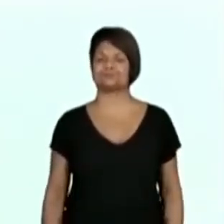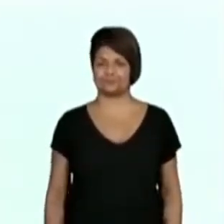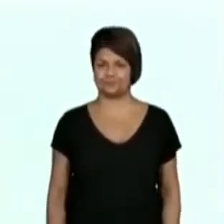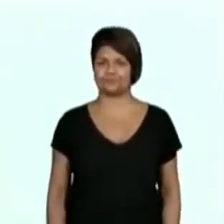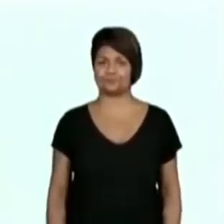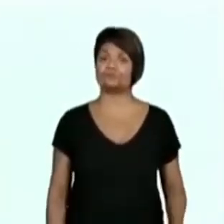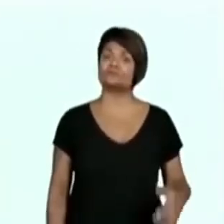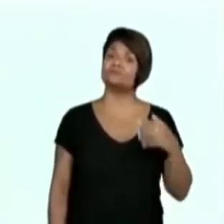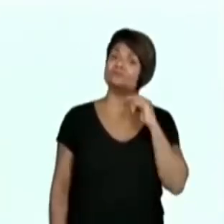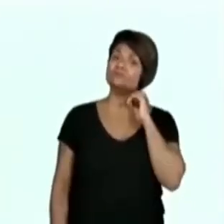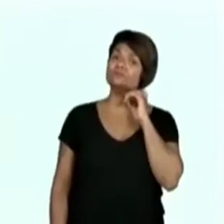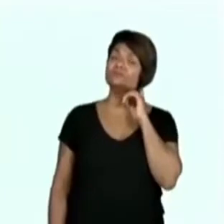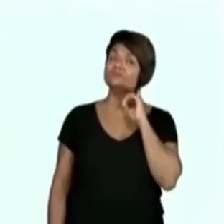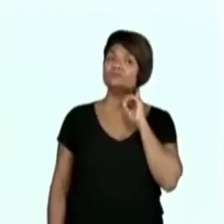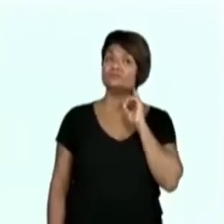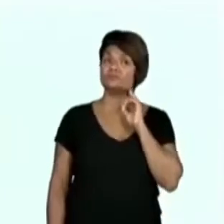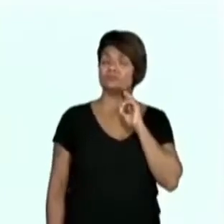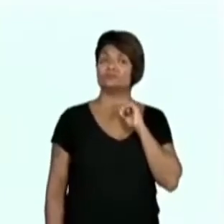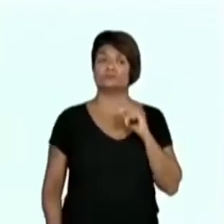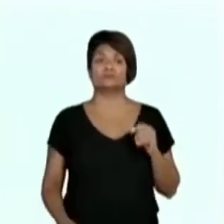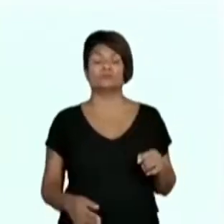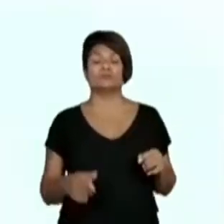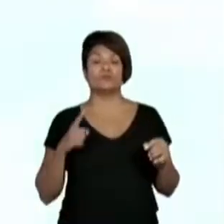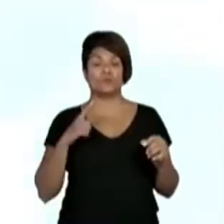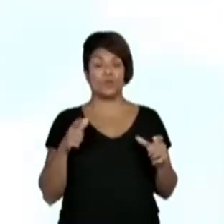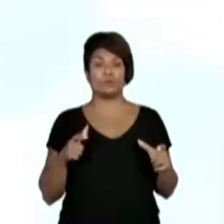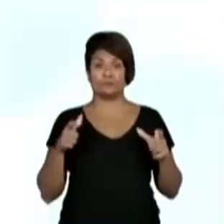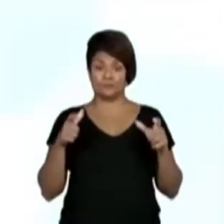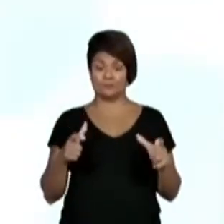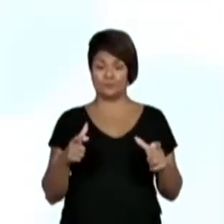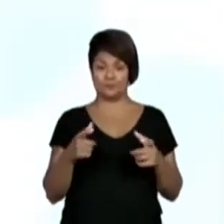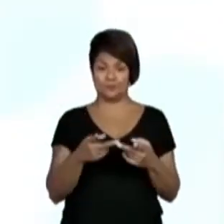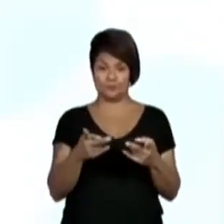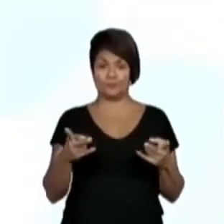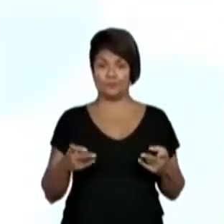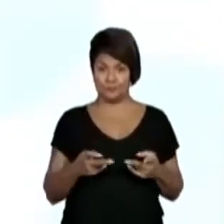E por fim, temos mais um prato vazio na tela.